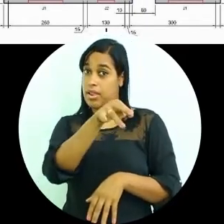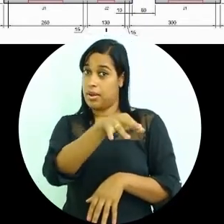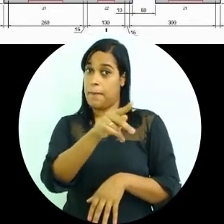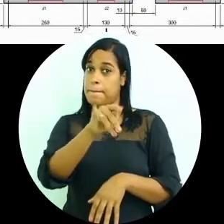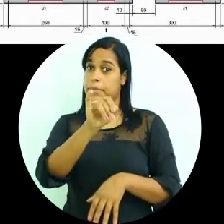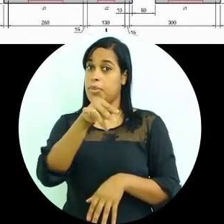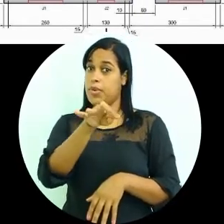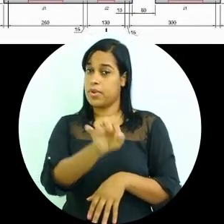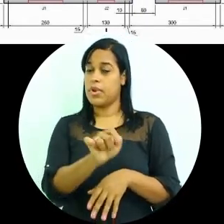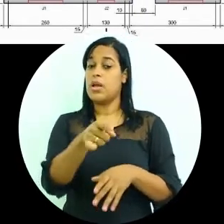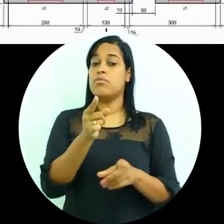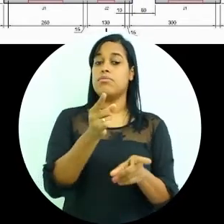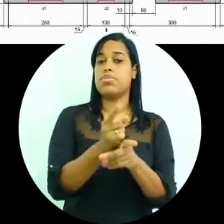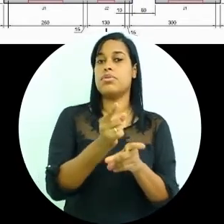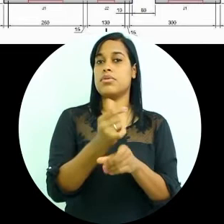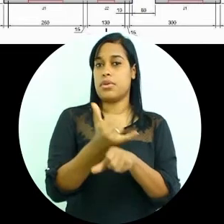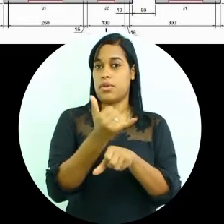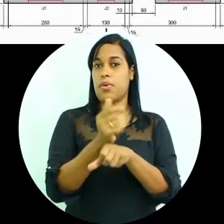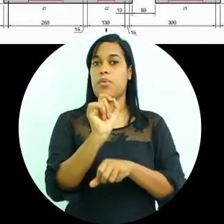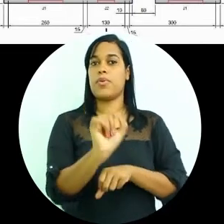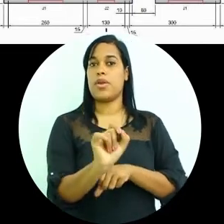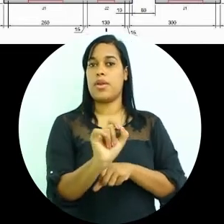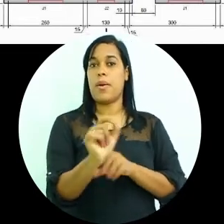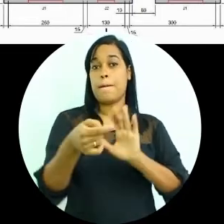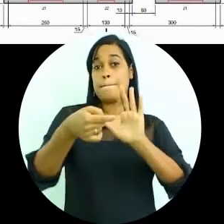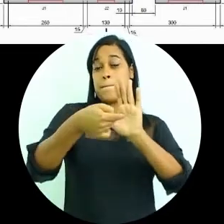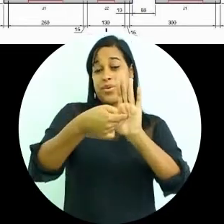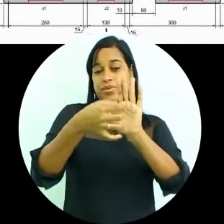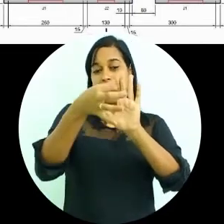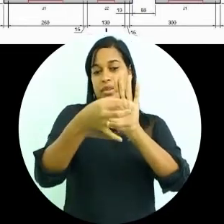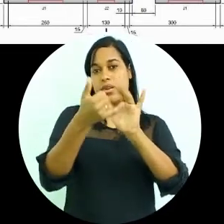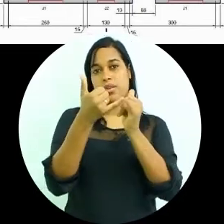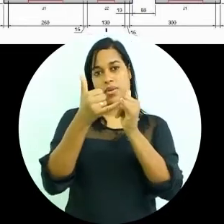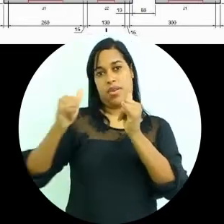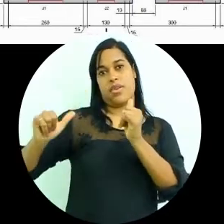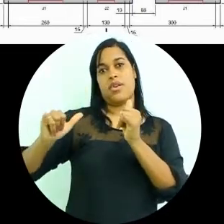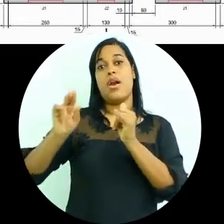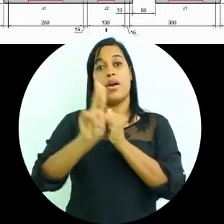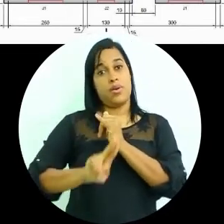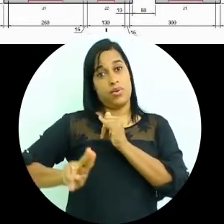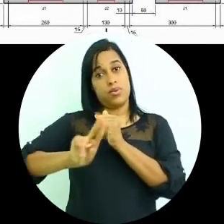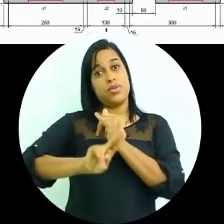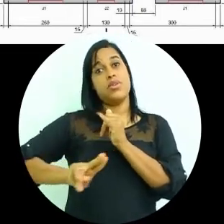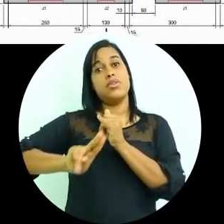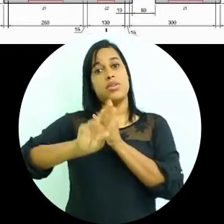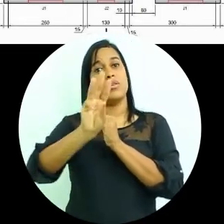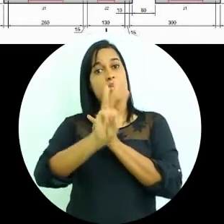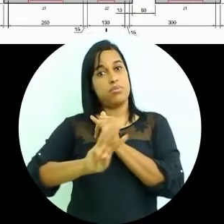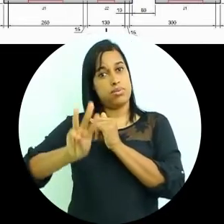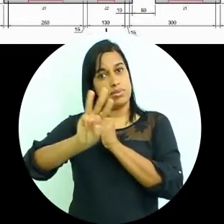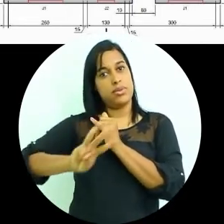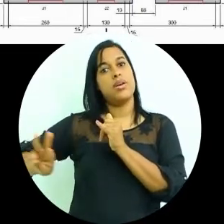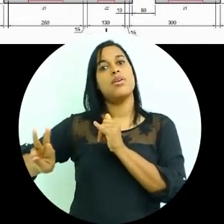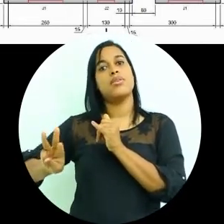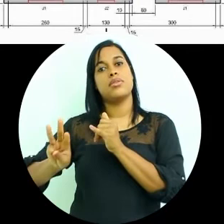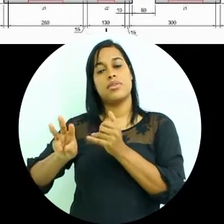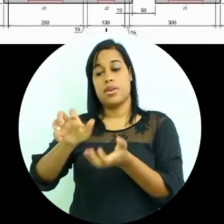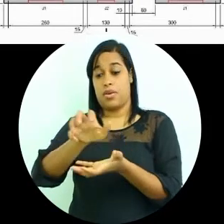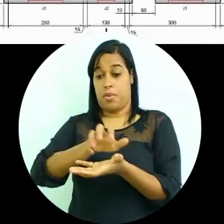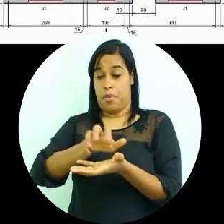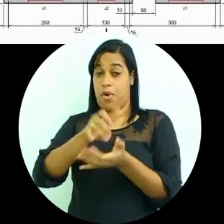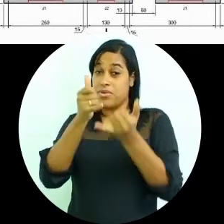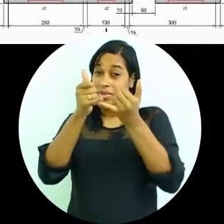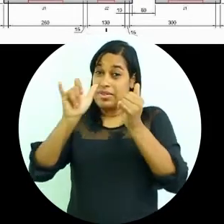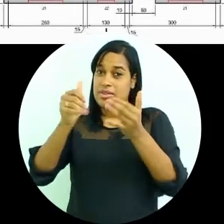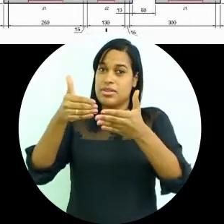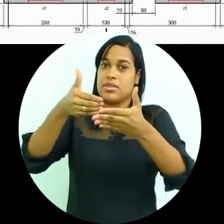Midpoint. Essa ferramenta permite encontrar o ponto médio de uma linha. Utilizando a ferramenta Line, colocando